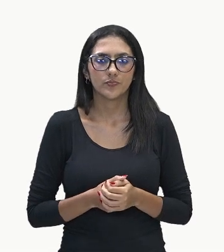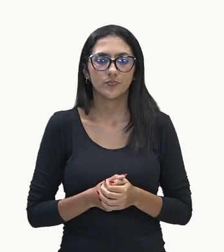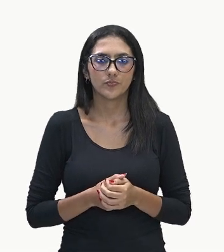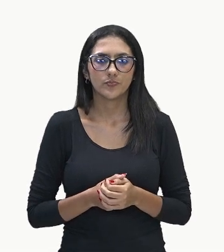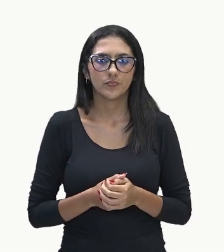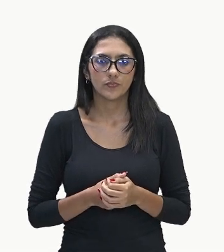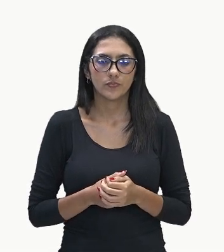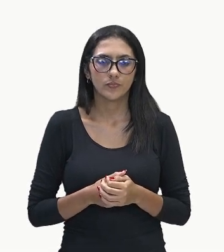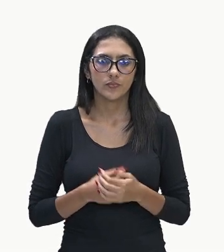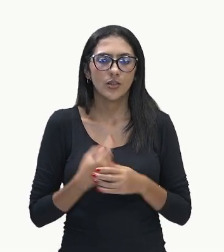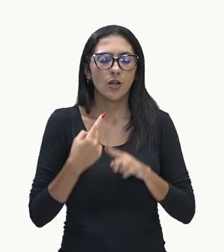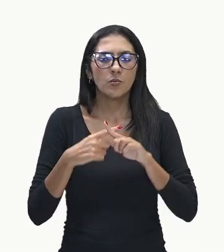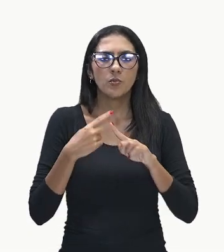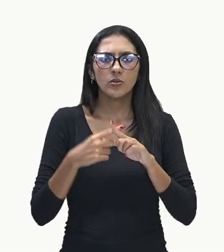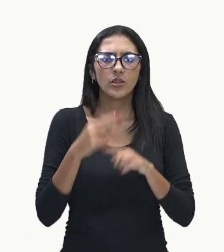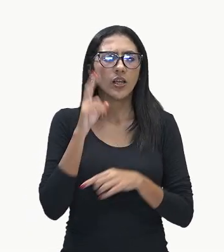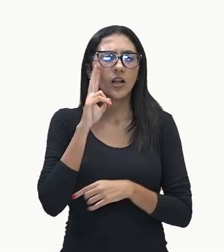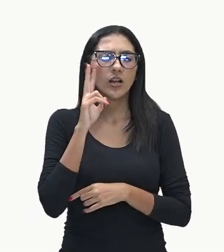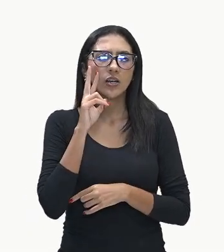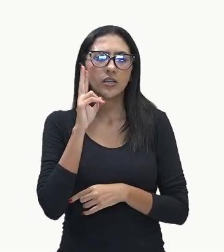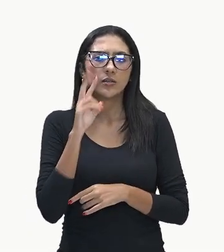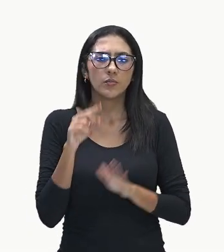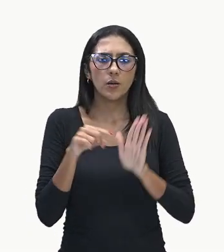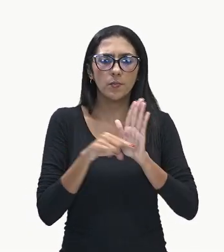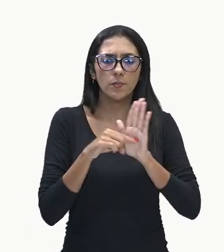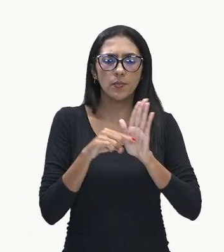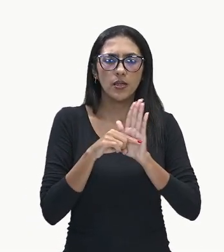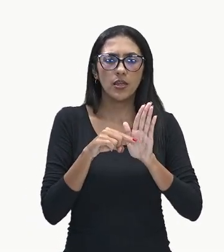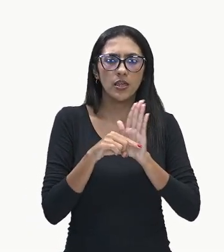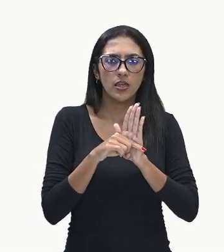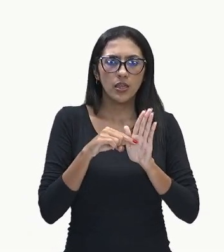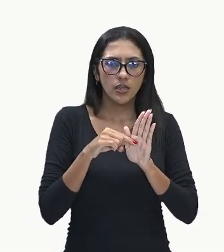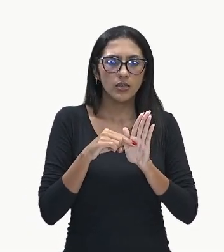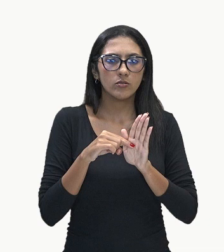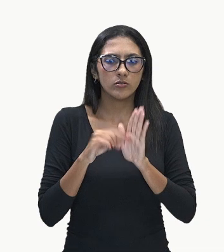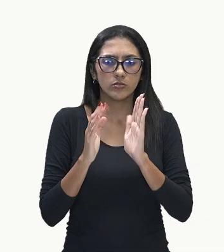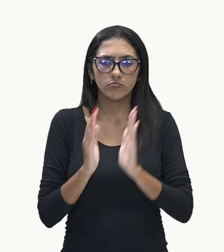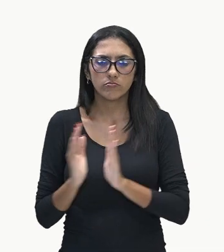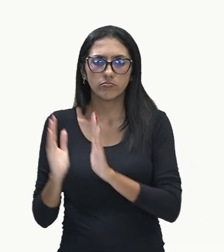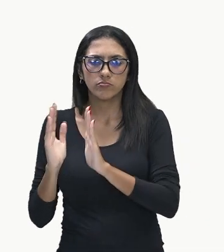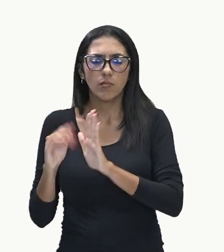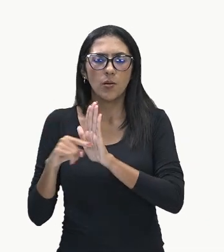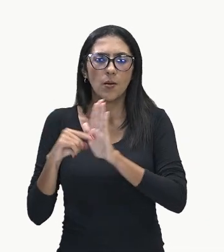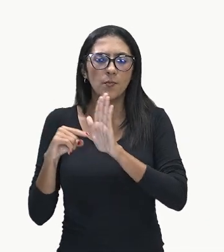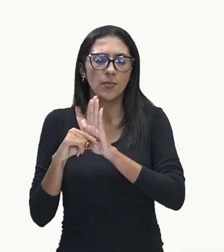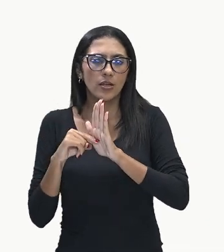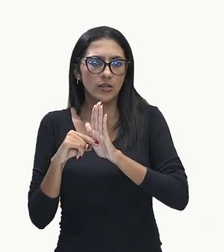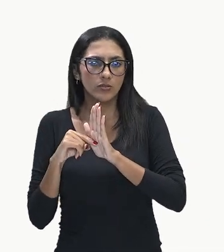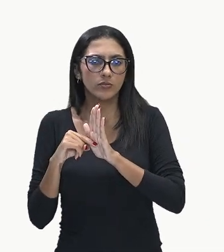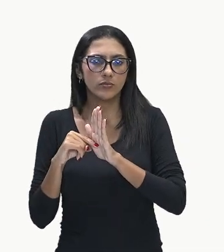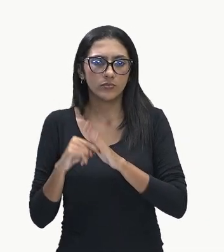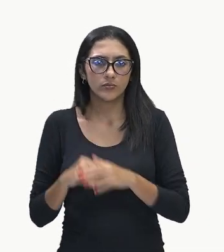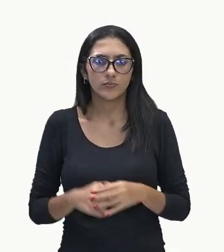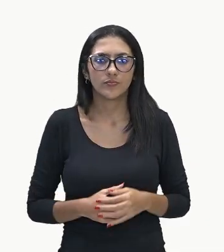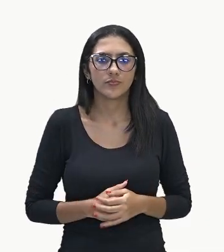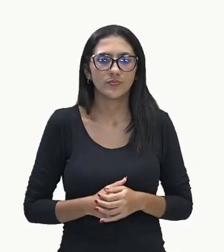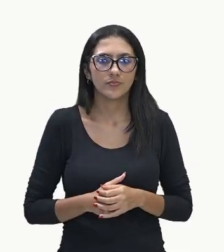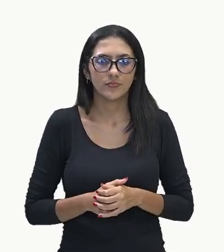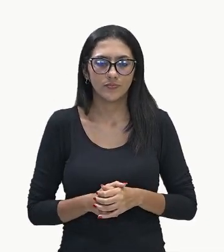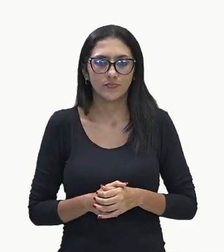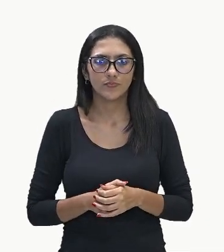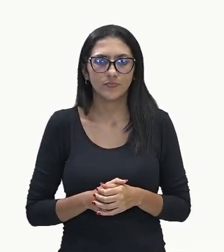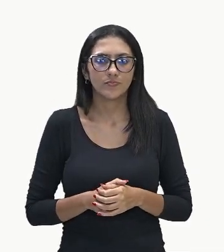x aqui se tornou negativo e por que que o sinal do 3 também se tornou negativo? É isso aí mesmo que